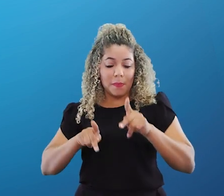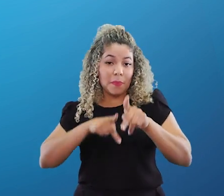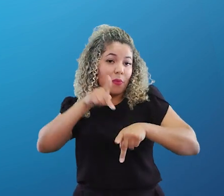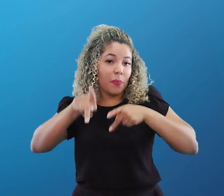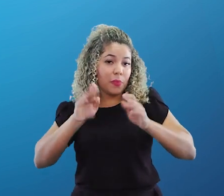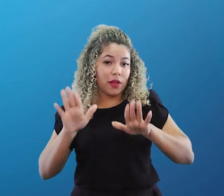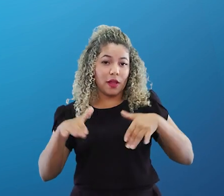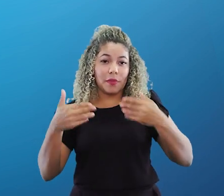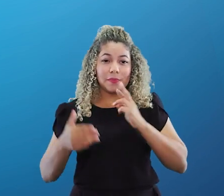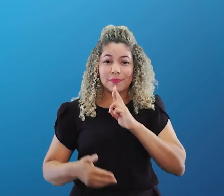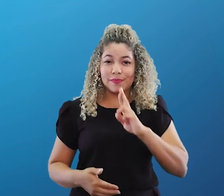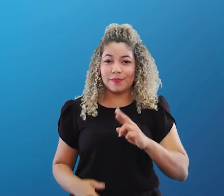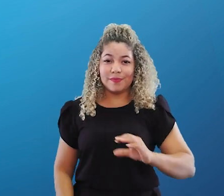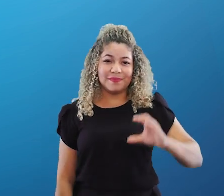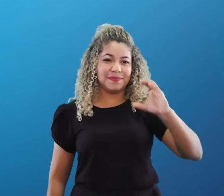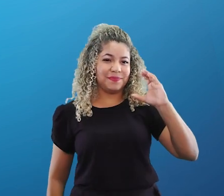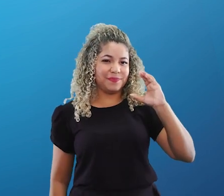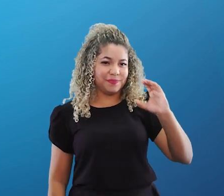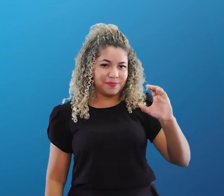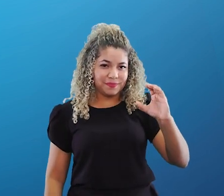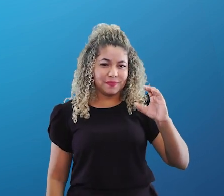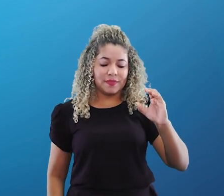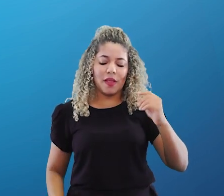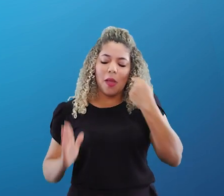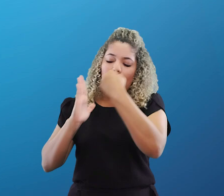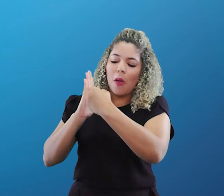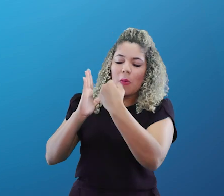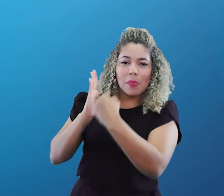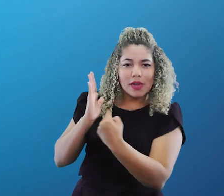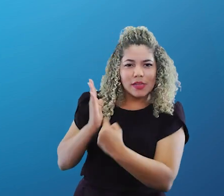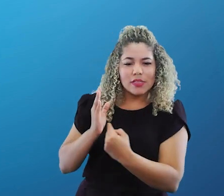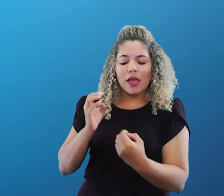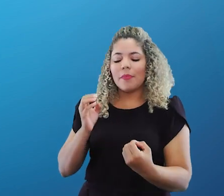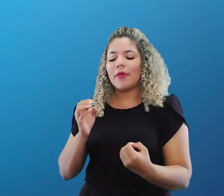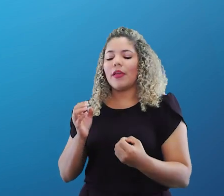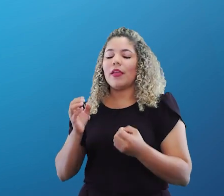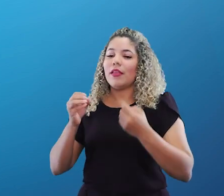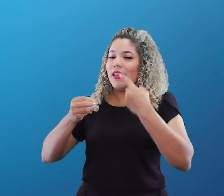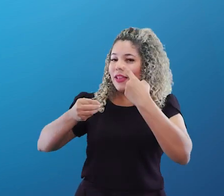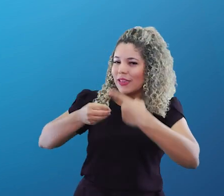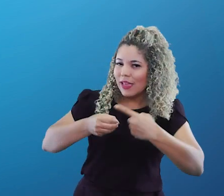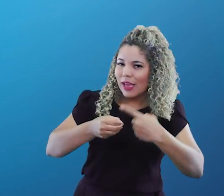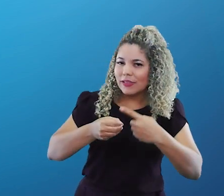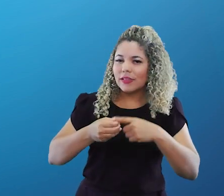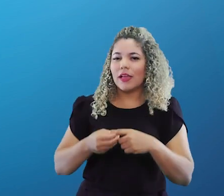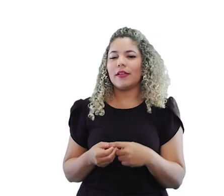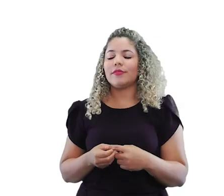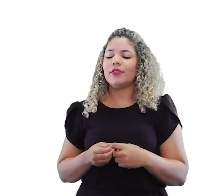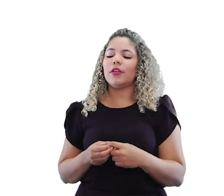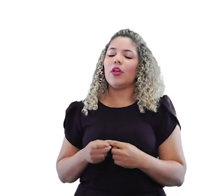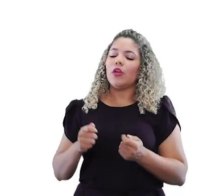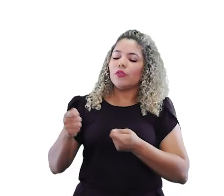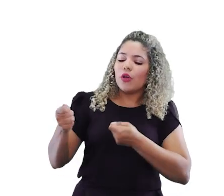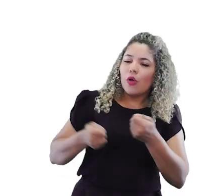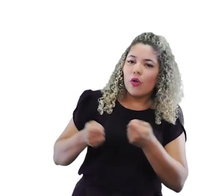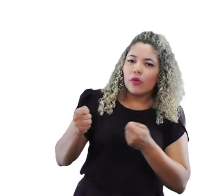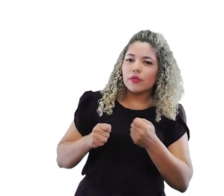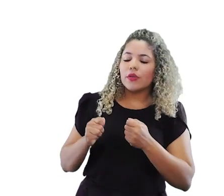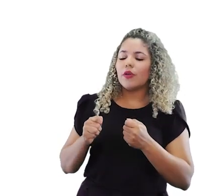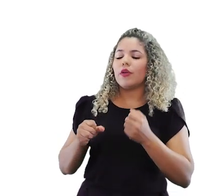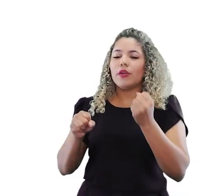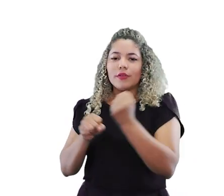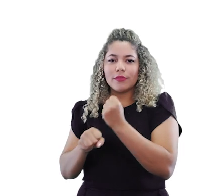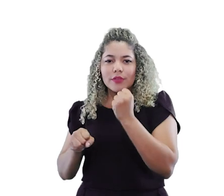resposta? Letra C. O planejamento urbano adequado das cidades por meio de medidas de controle da construção